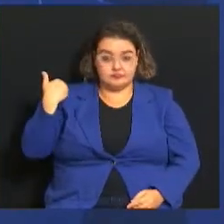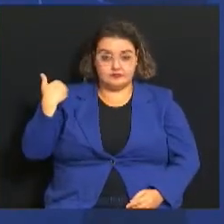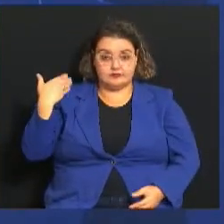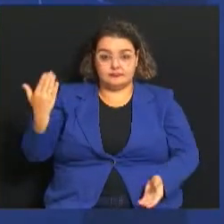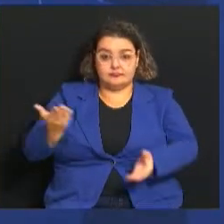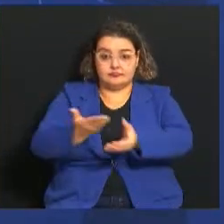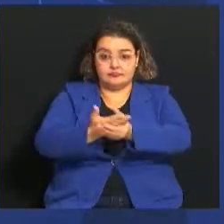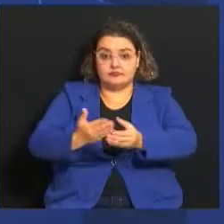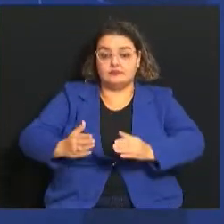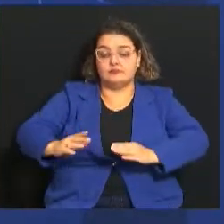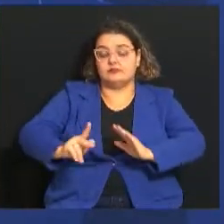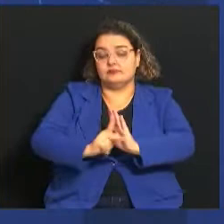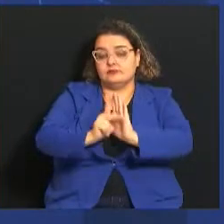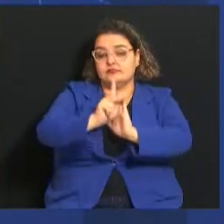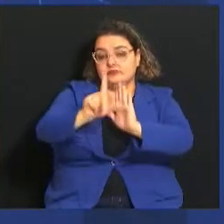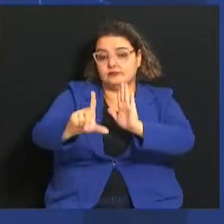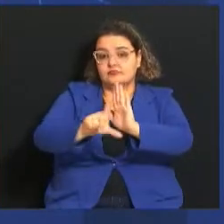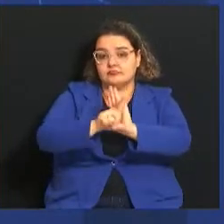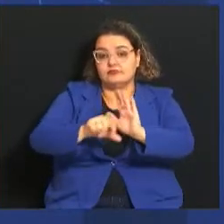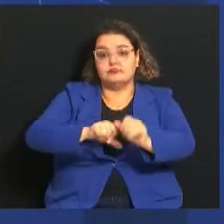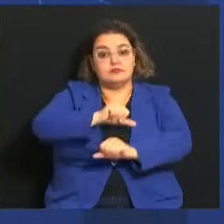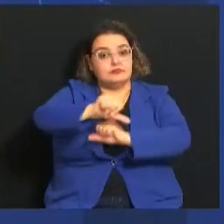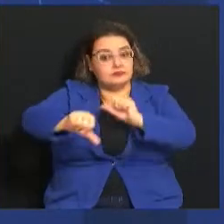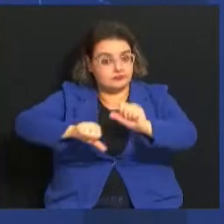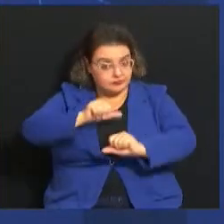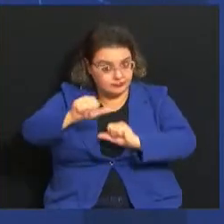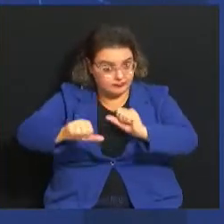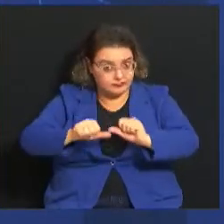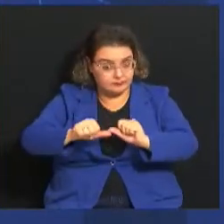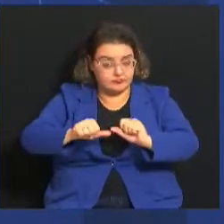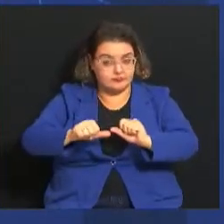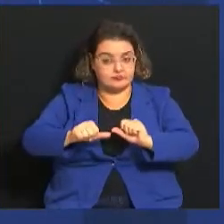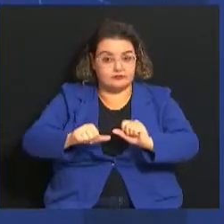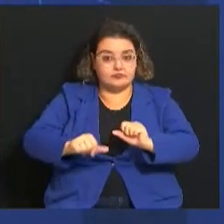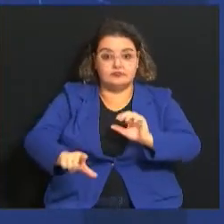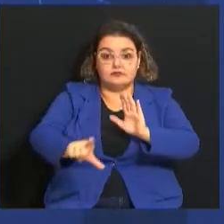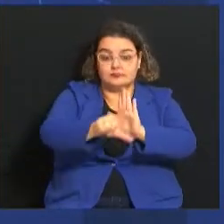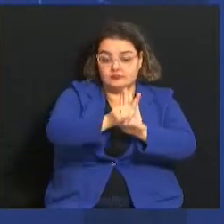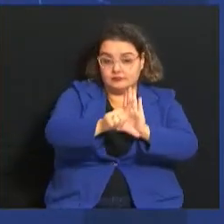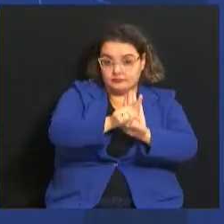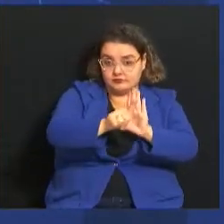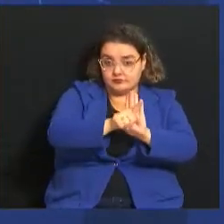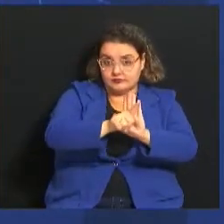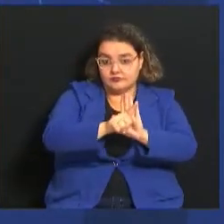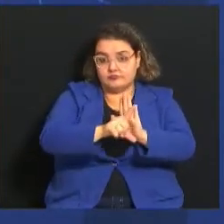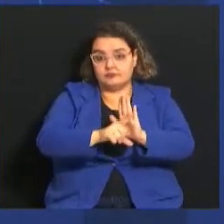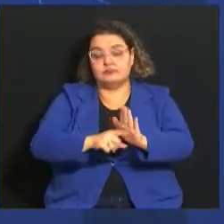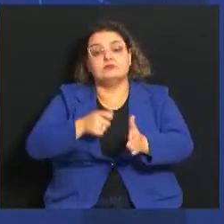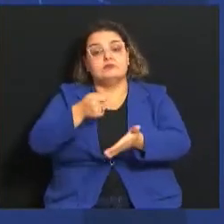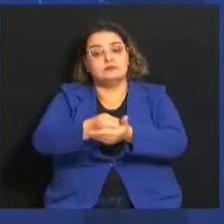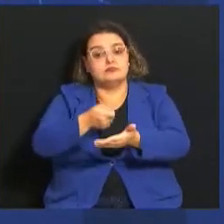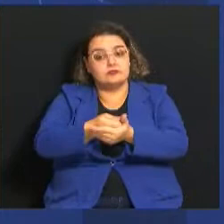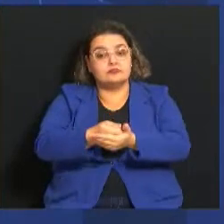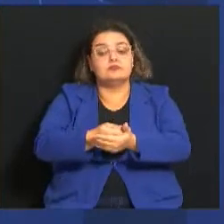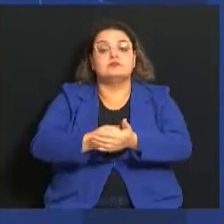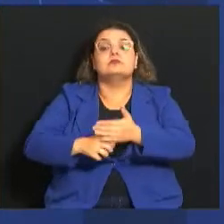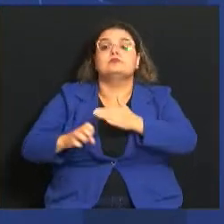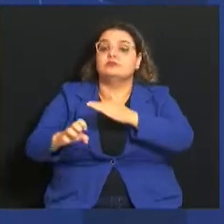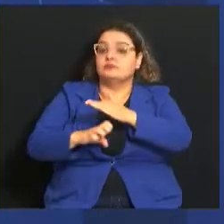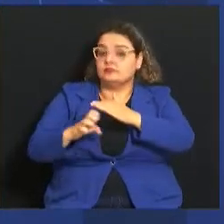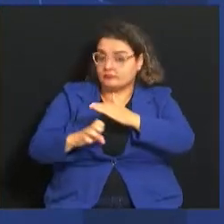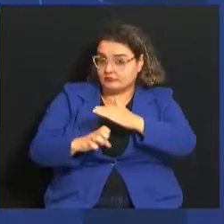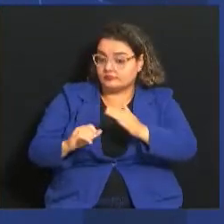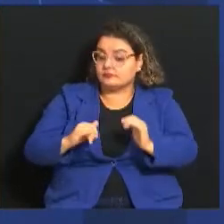um projeto que altera dispositivos de uma lei que obriga as empresas de energia elétrica aqui